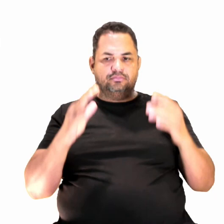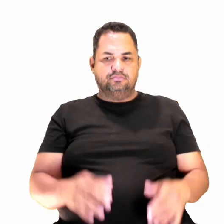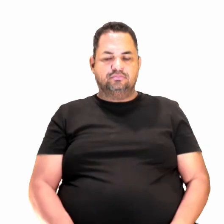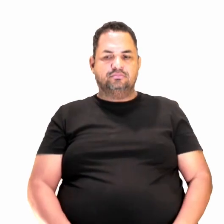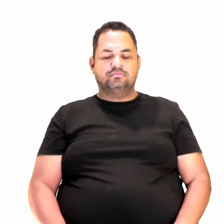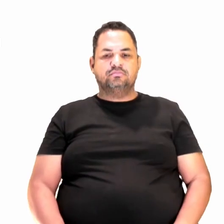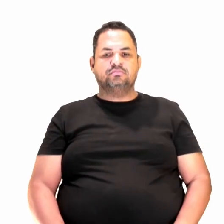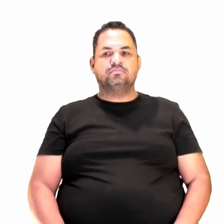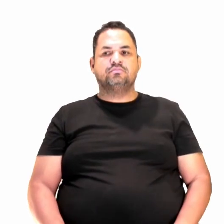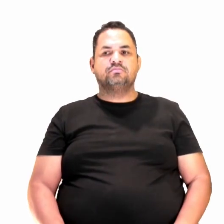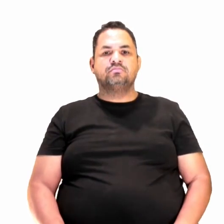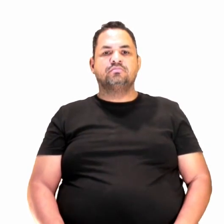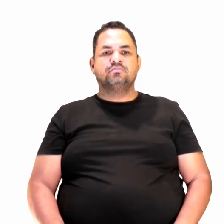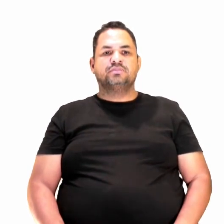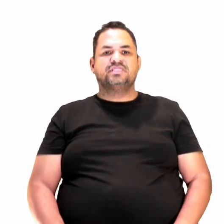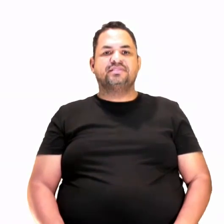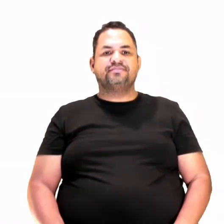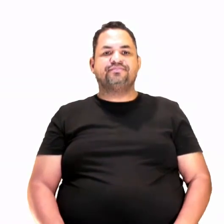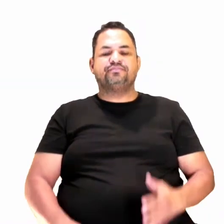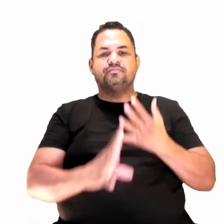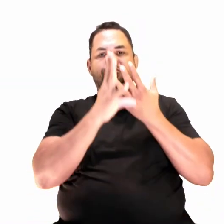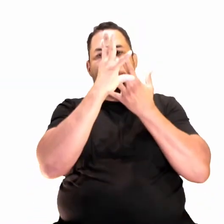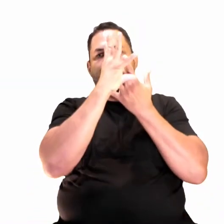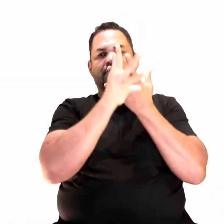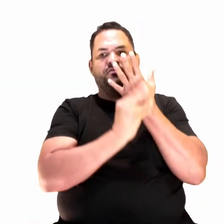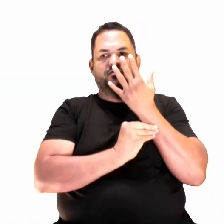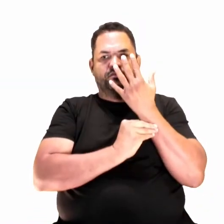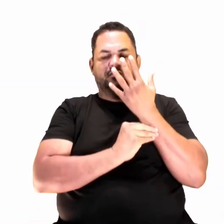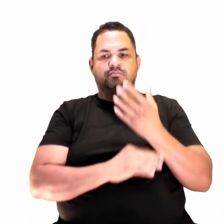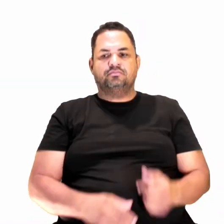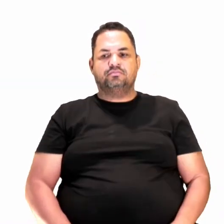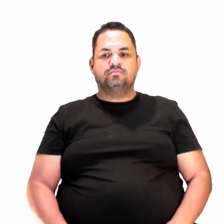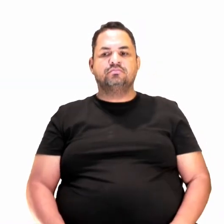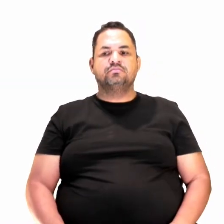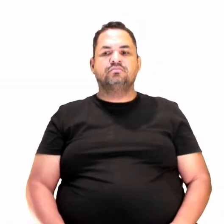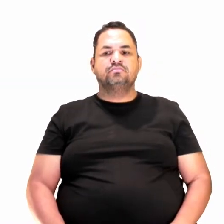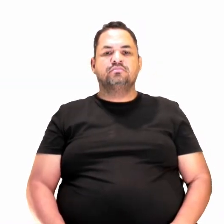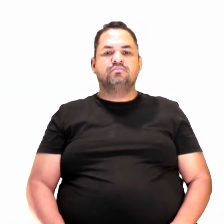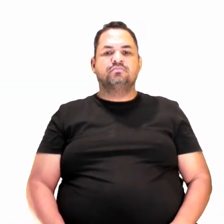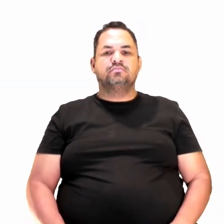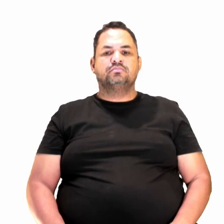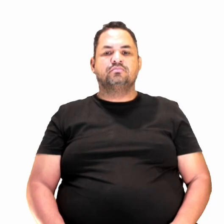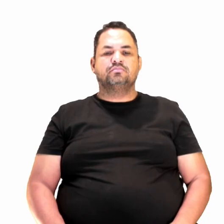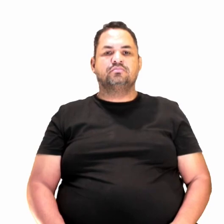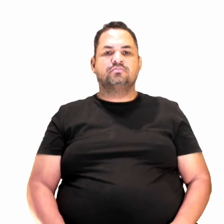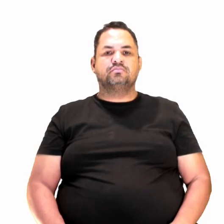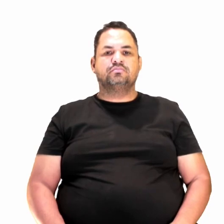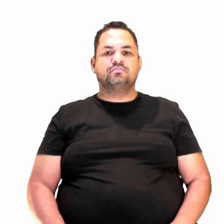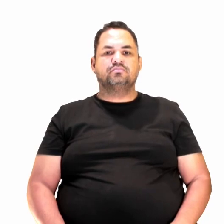parabéns! E fica aí com vocês as nossas referências.